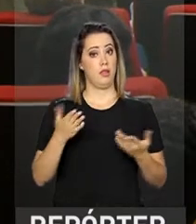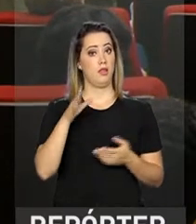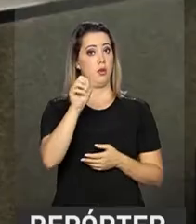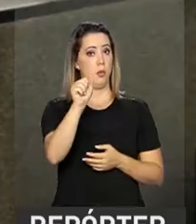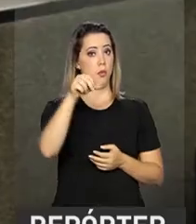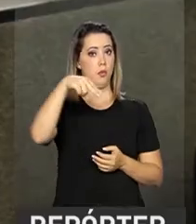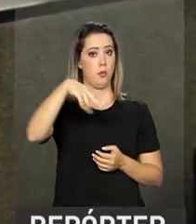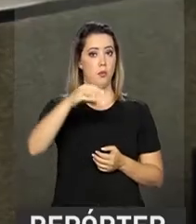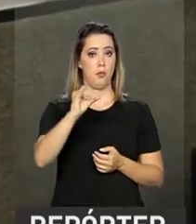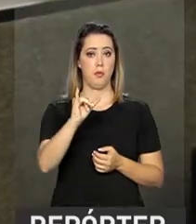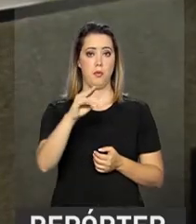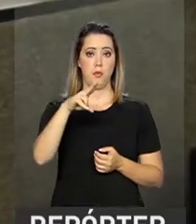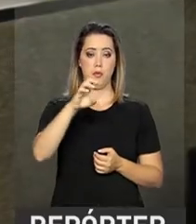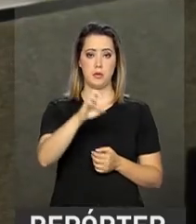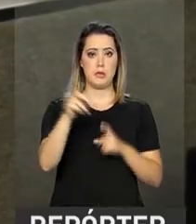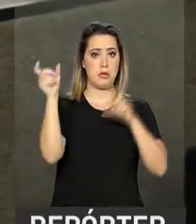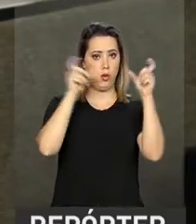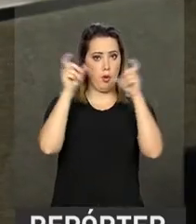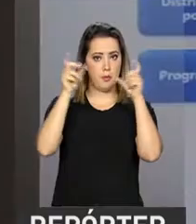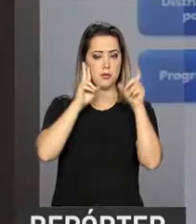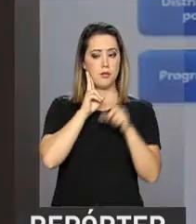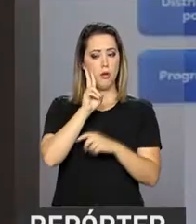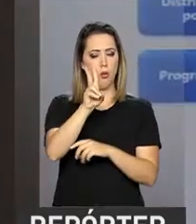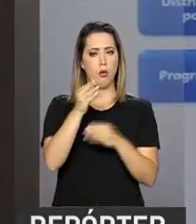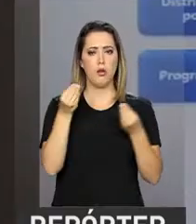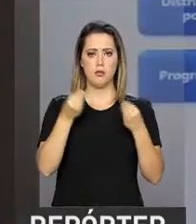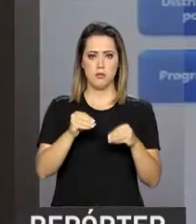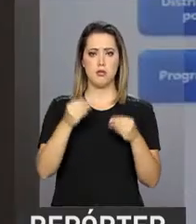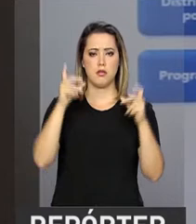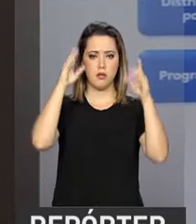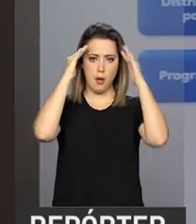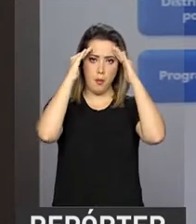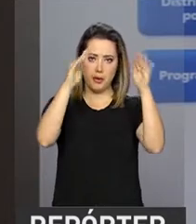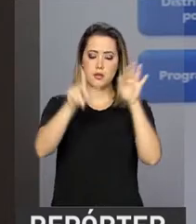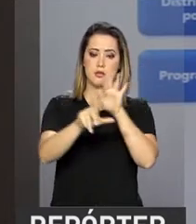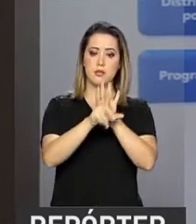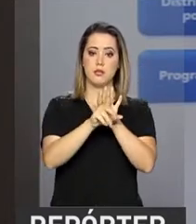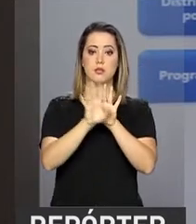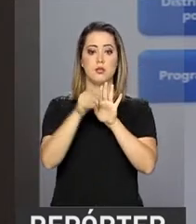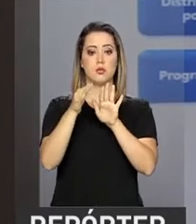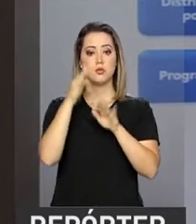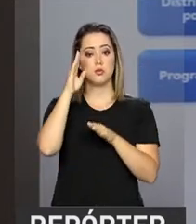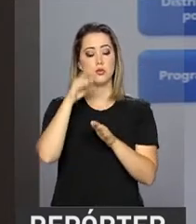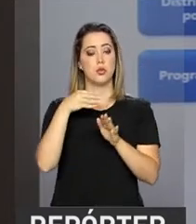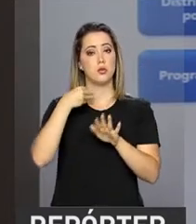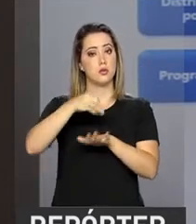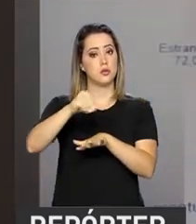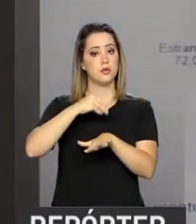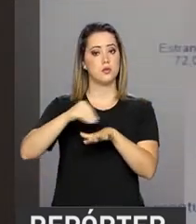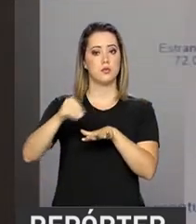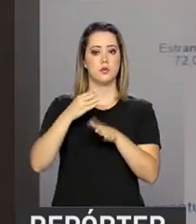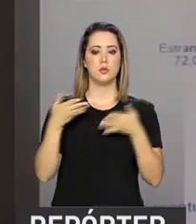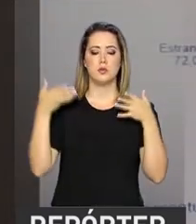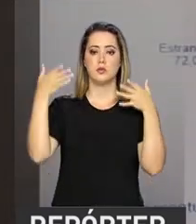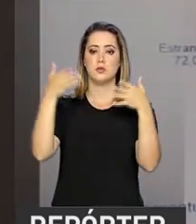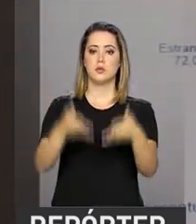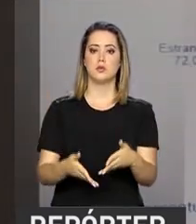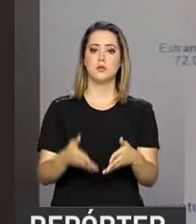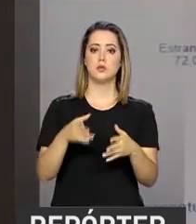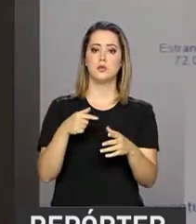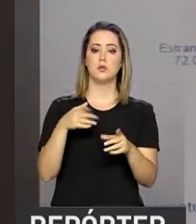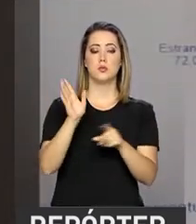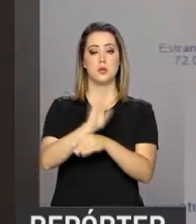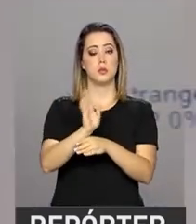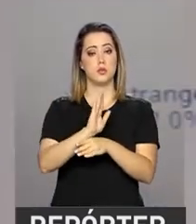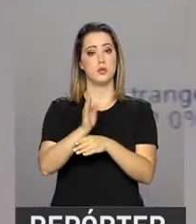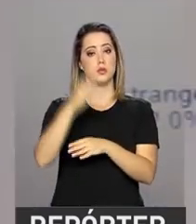no cumprimento dessa lei. A partir de agora, uma publicação mensal traz as principais informações sobre a participação de obras